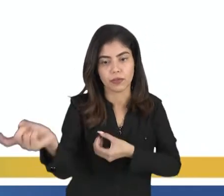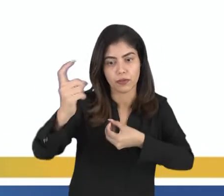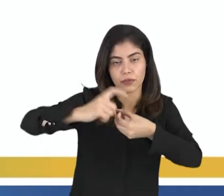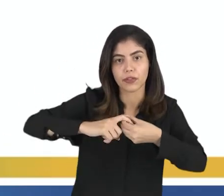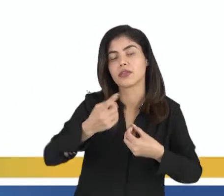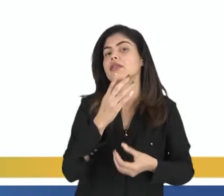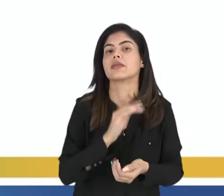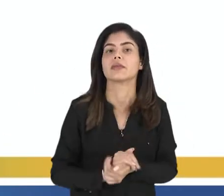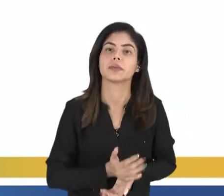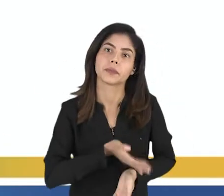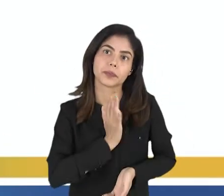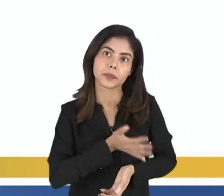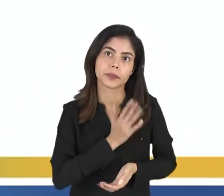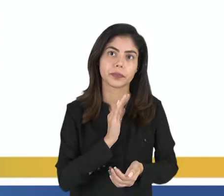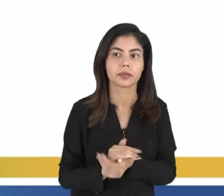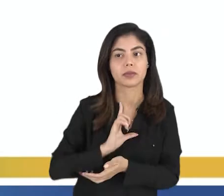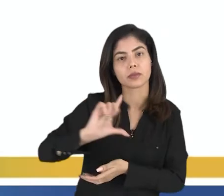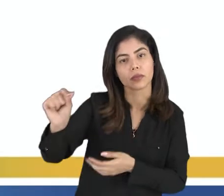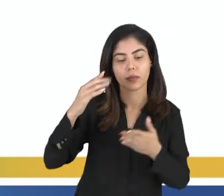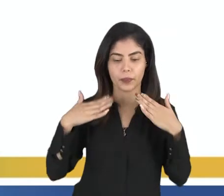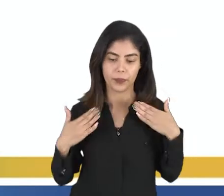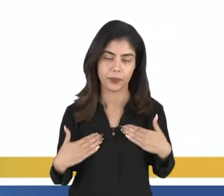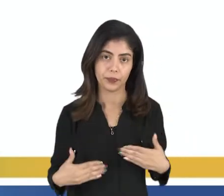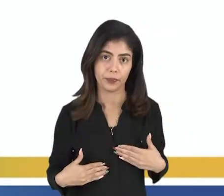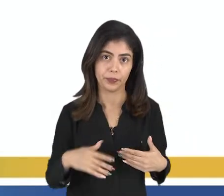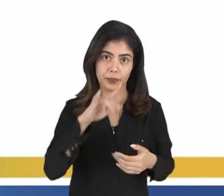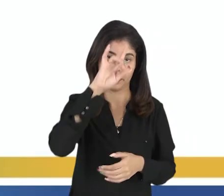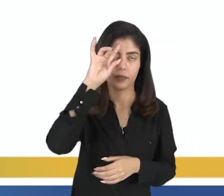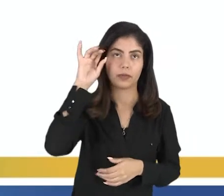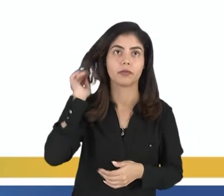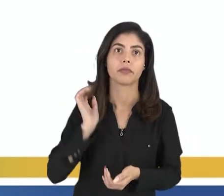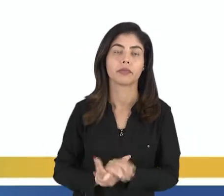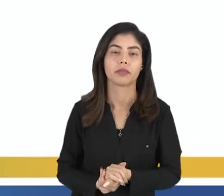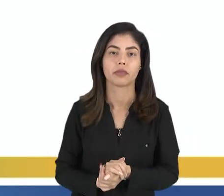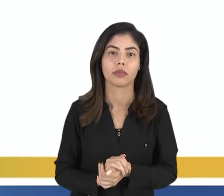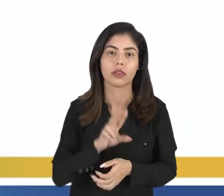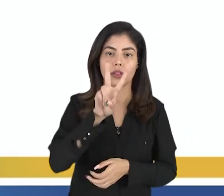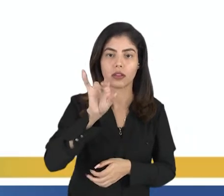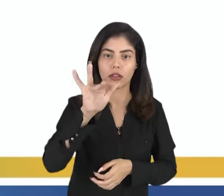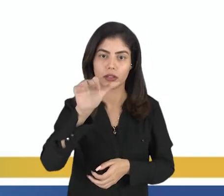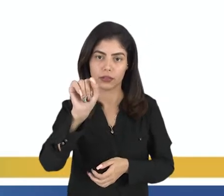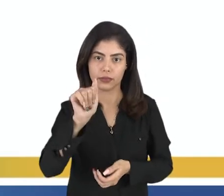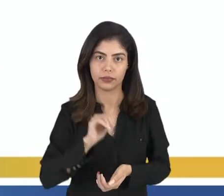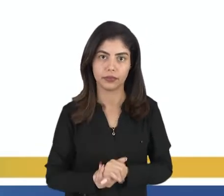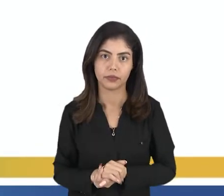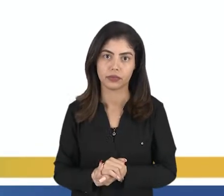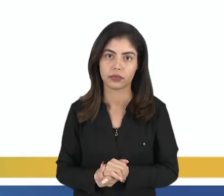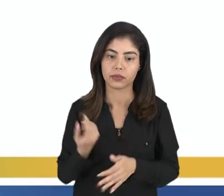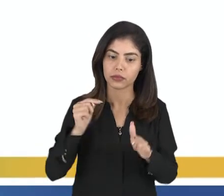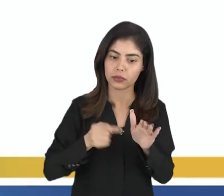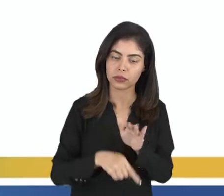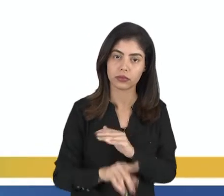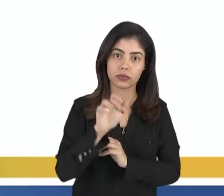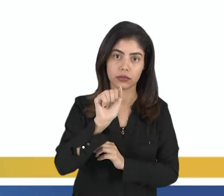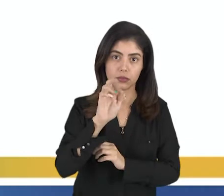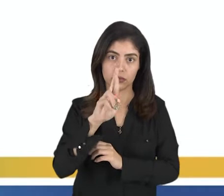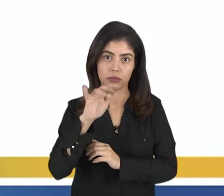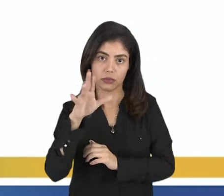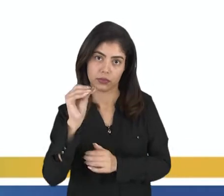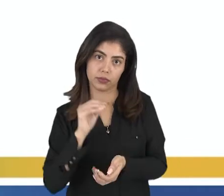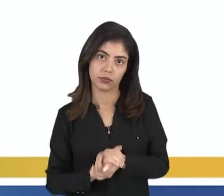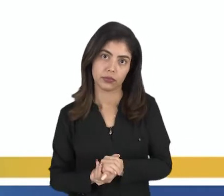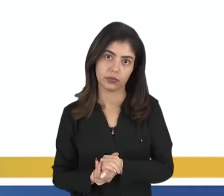para o coração e é mandado para o nosso corpo. Essas veias, elas lançam o sangue no interior do